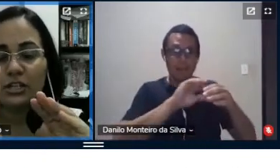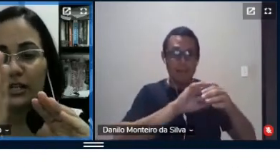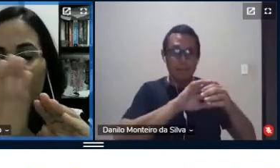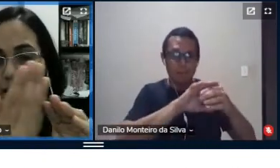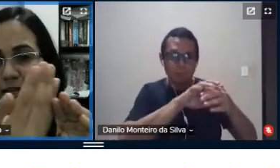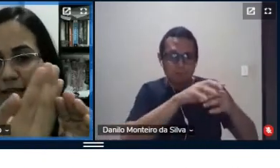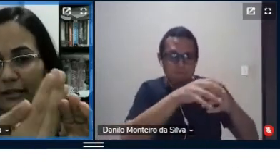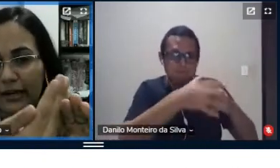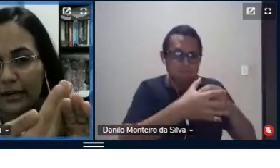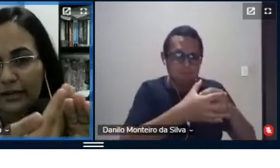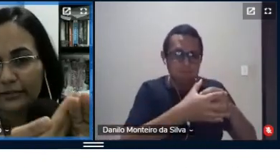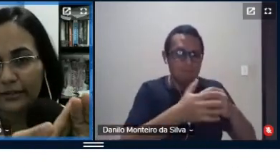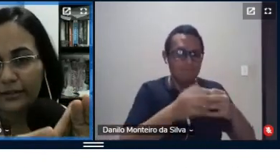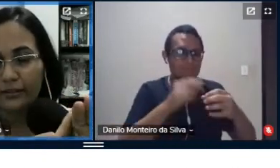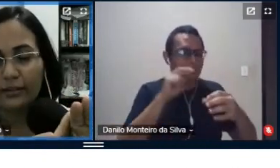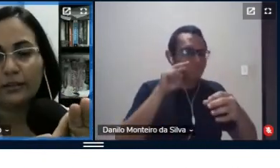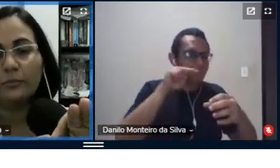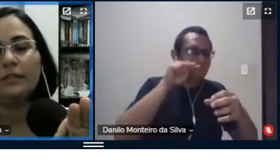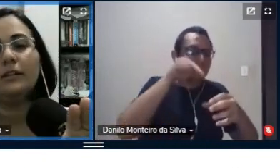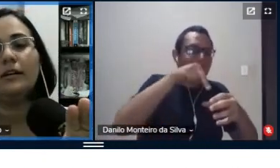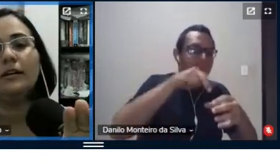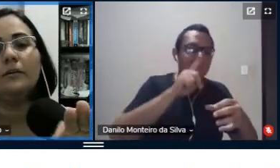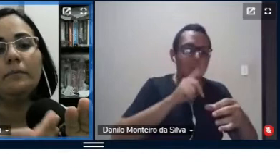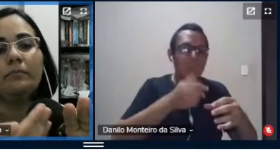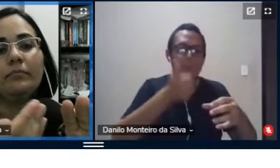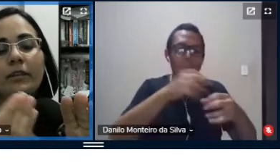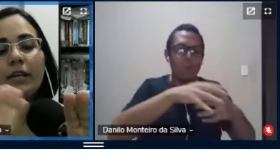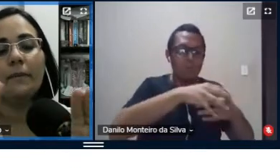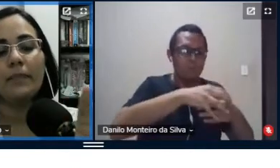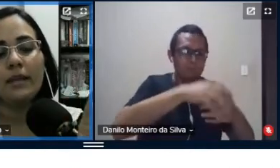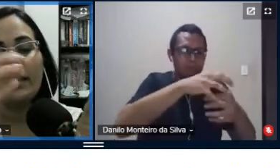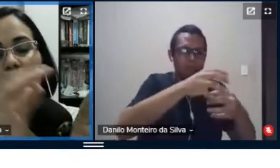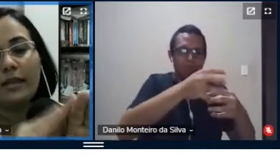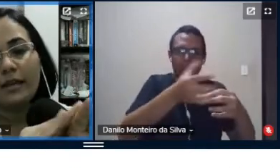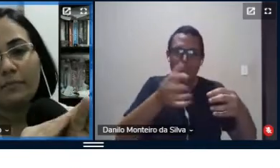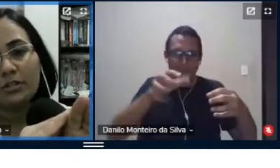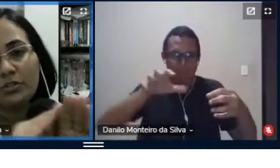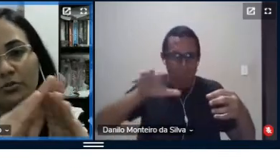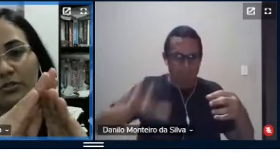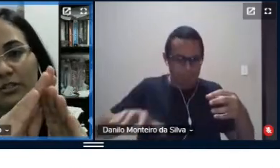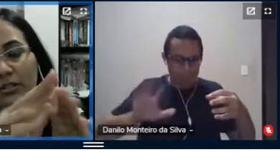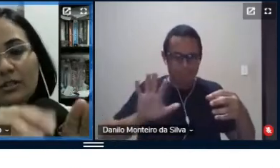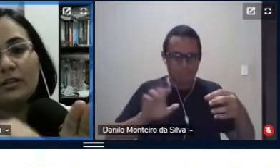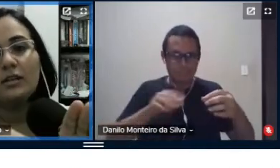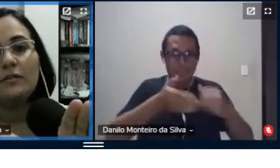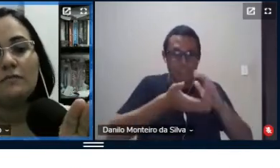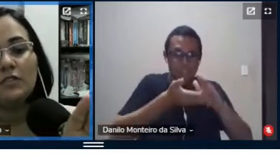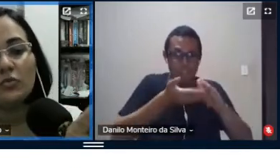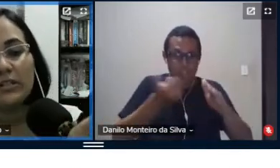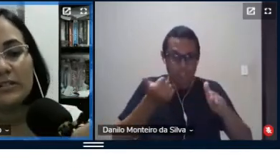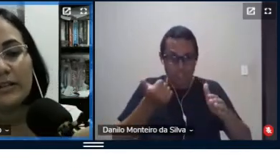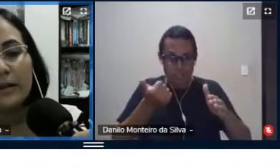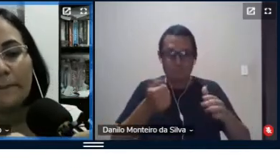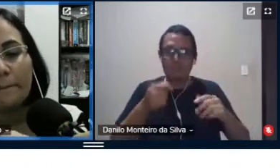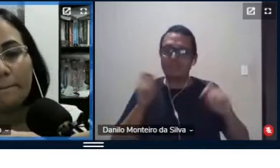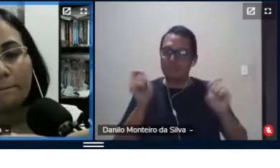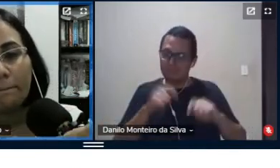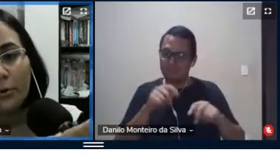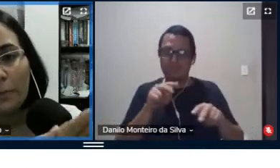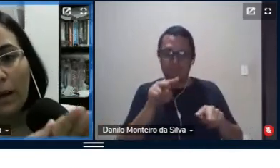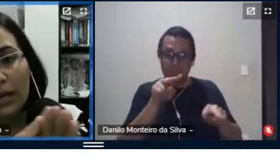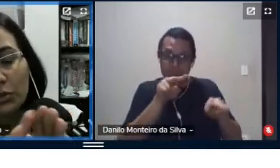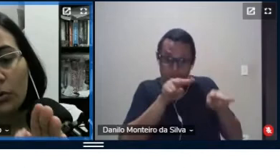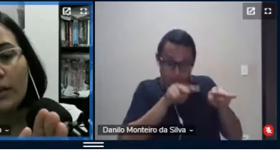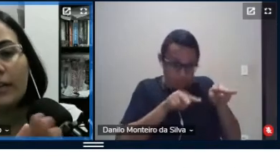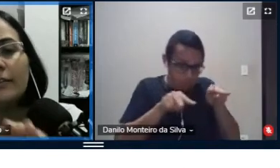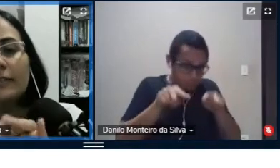interessante tirar aquela casca que tem lá no material, tá? E aí, para a gente conseguir visualizar